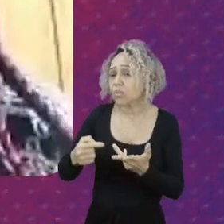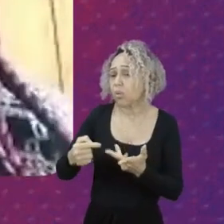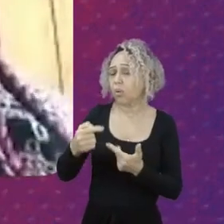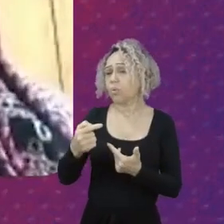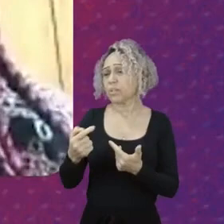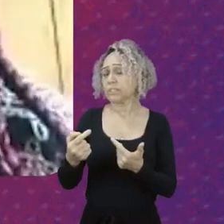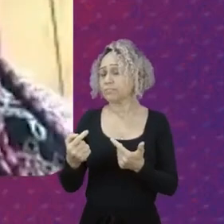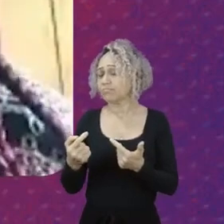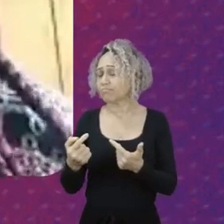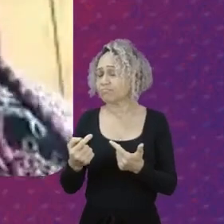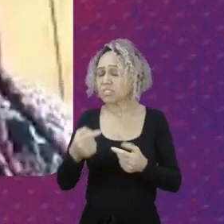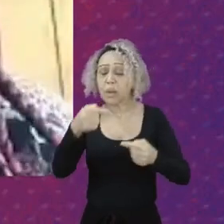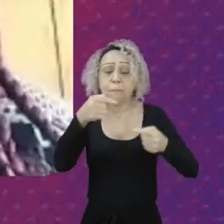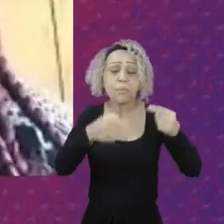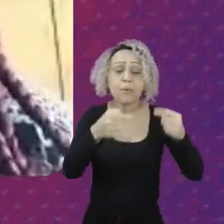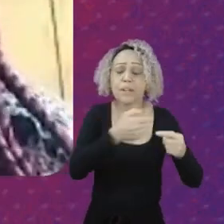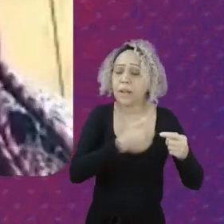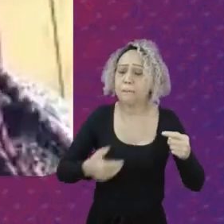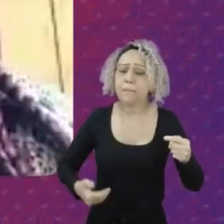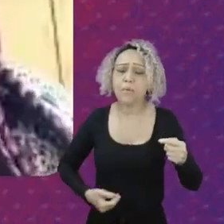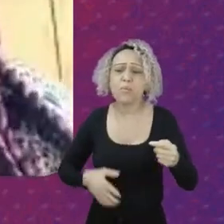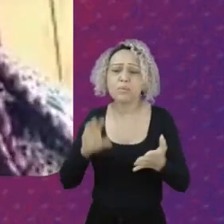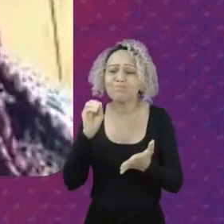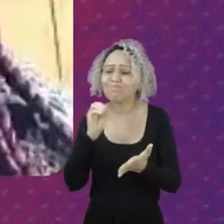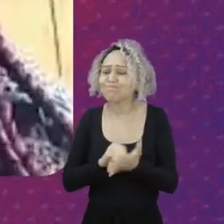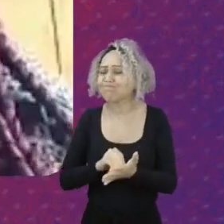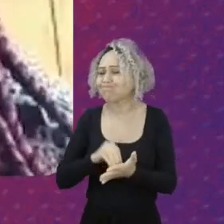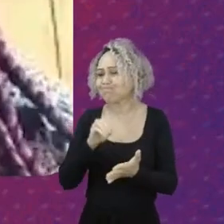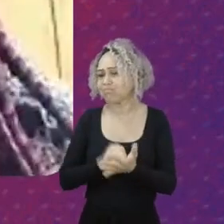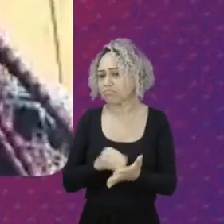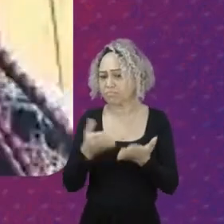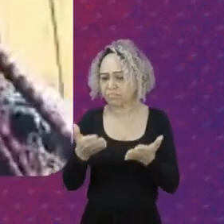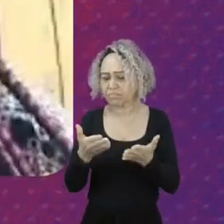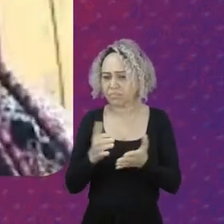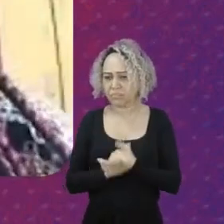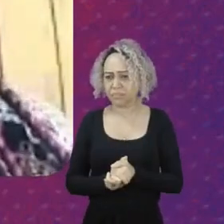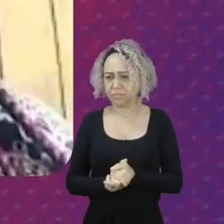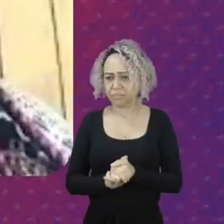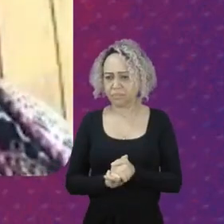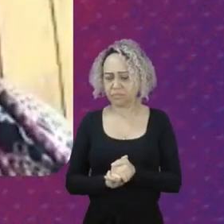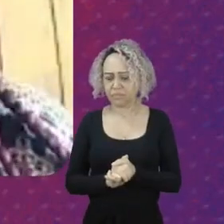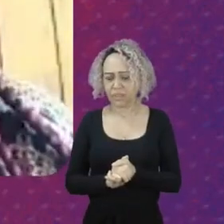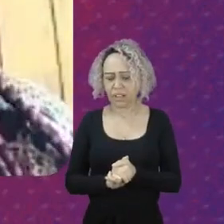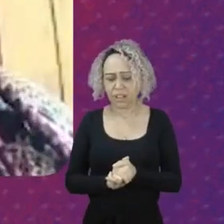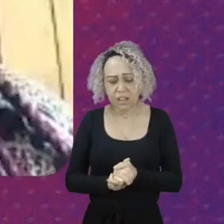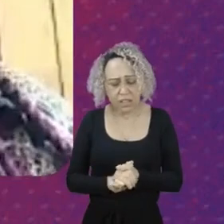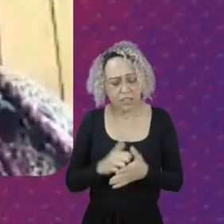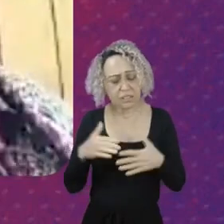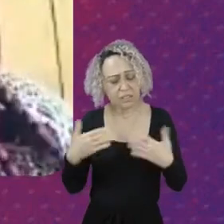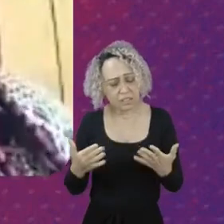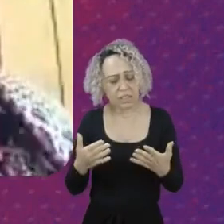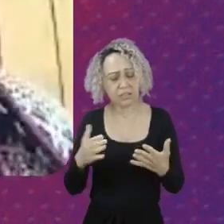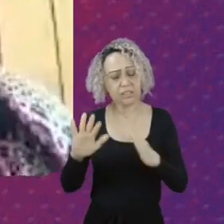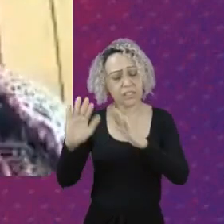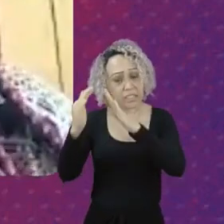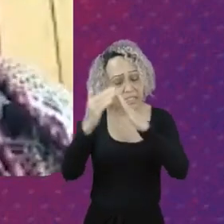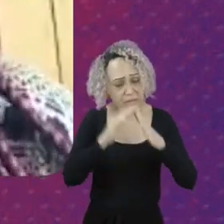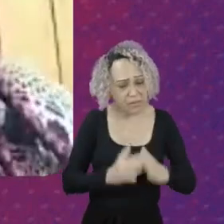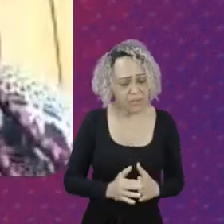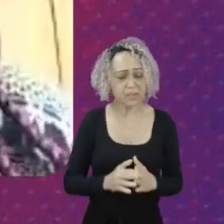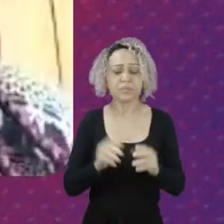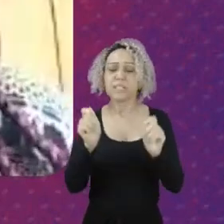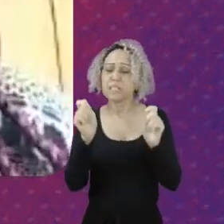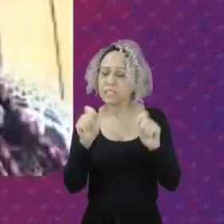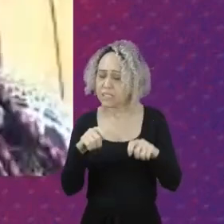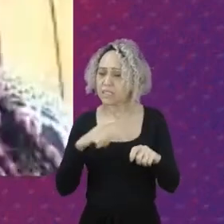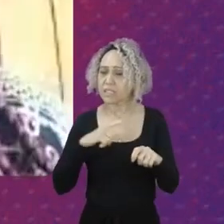ausência efetiva de políticas públicas que não sejam escassas e descontinuadas, onde o habitar, onde o